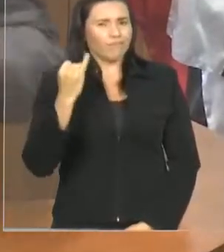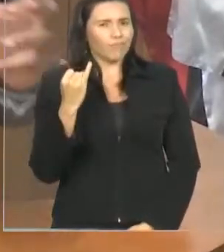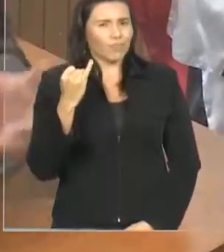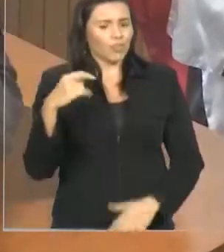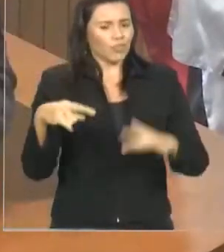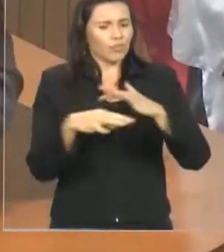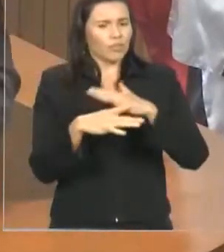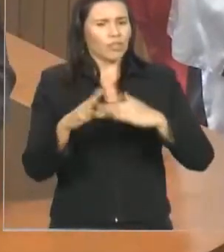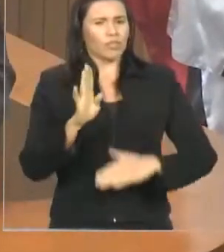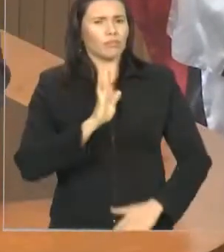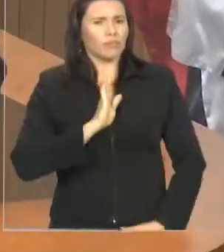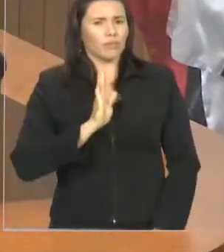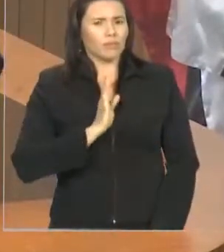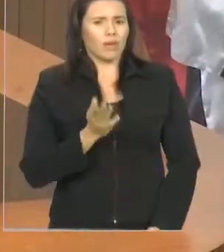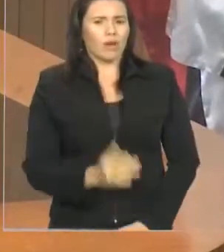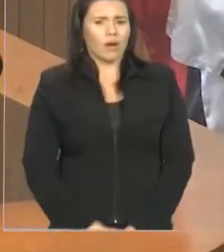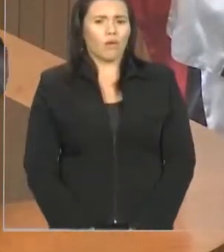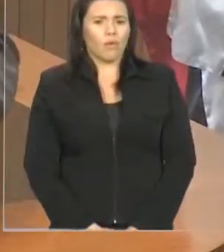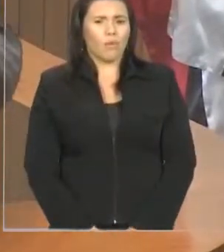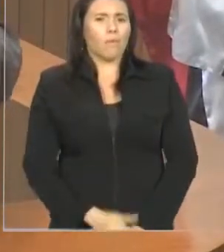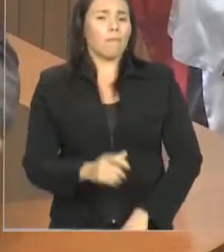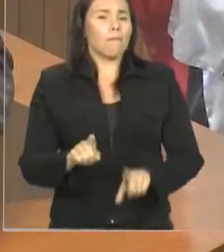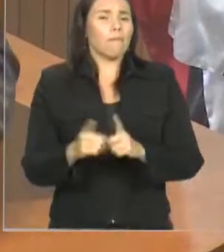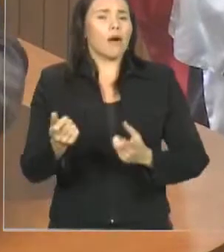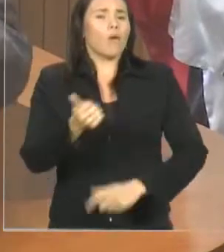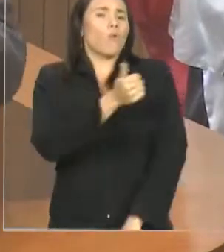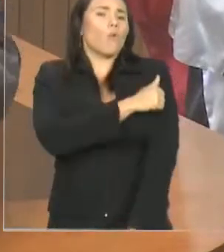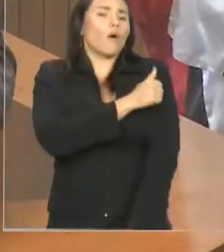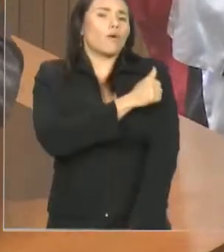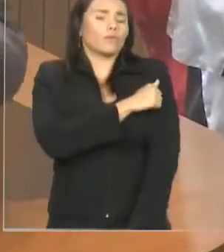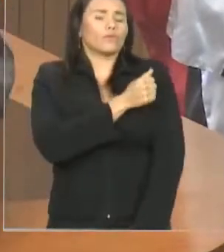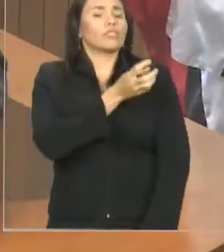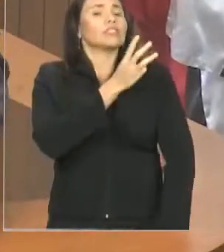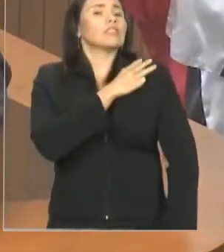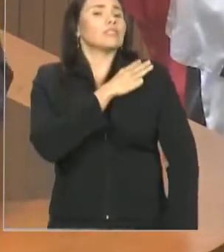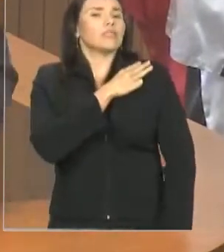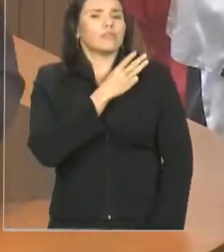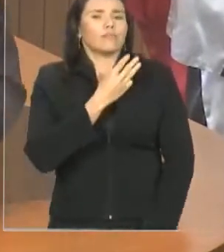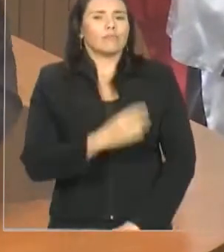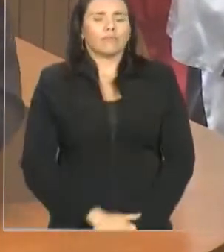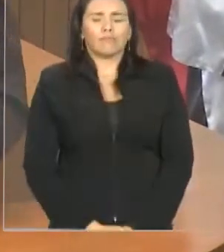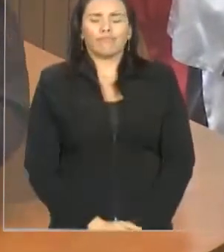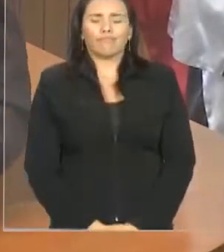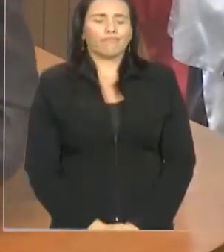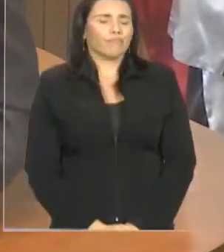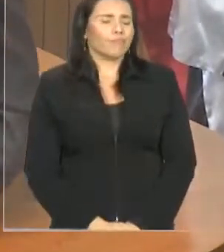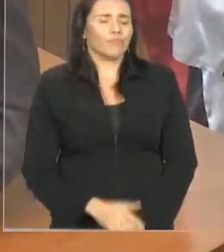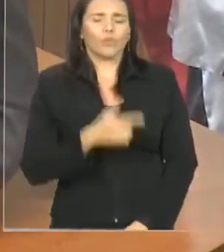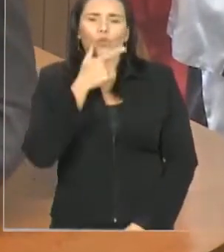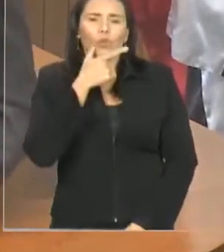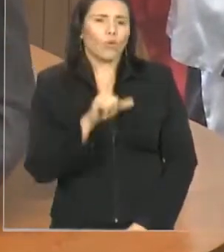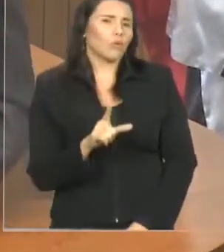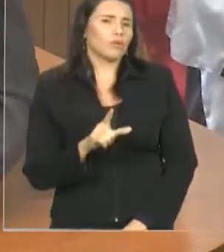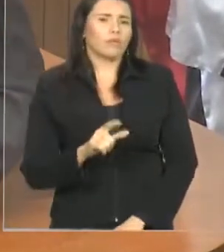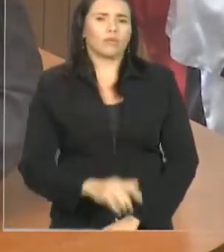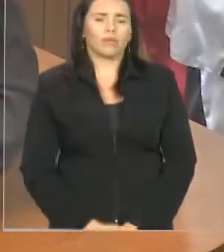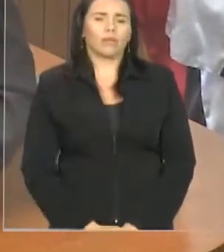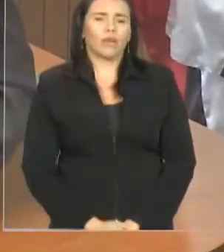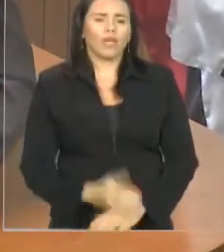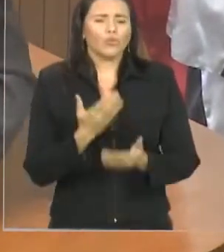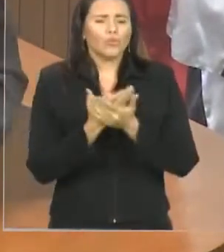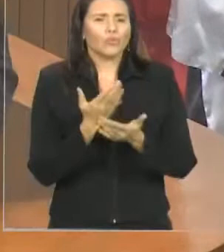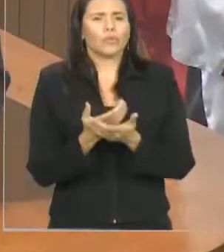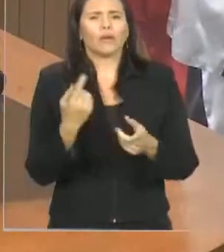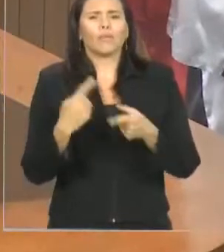estavam desassistidos pela falta de vagas, pela falta de oportunidade no ensino médio. E com